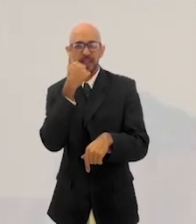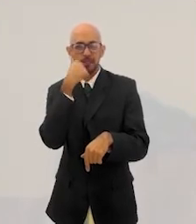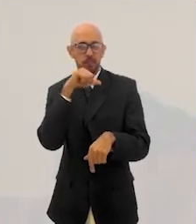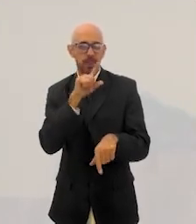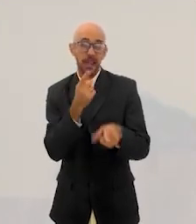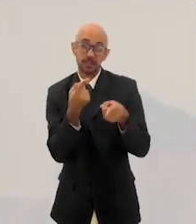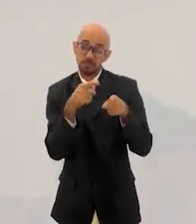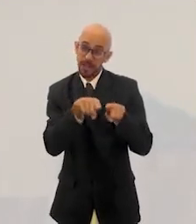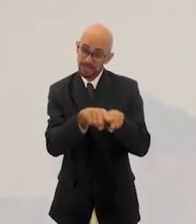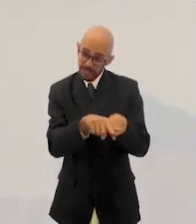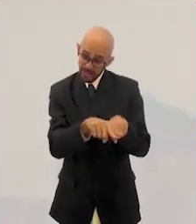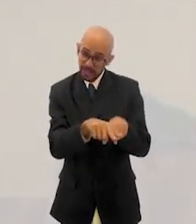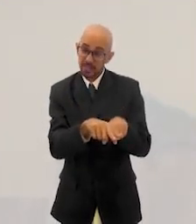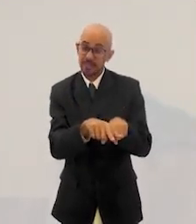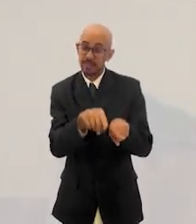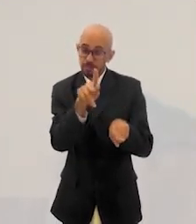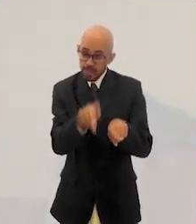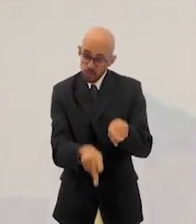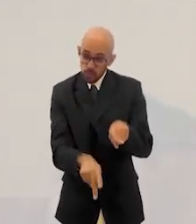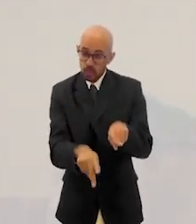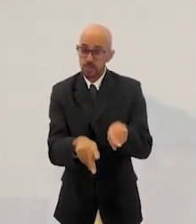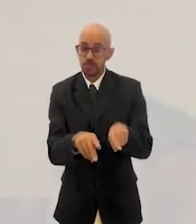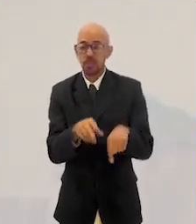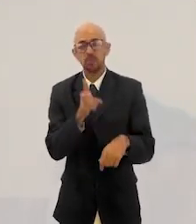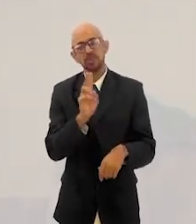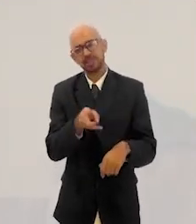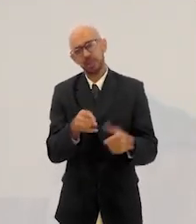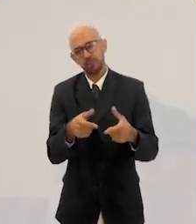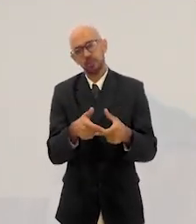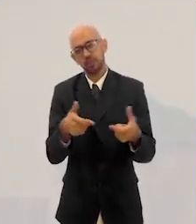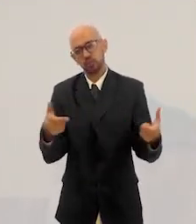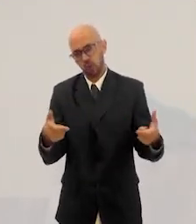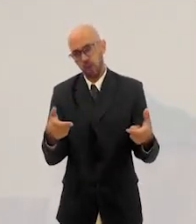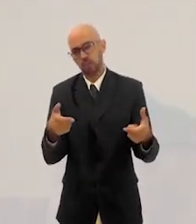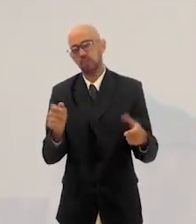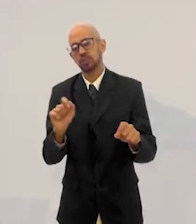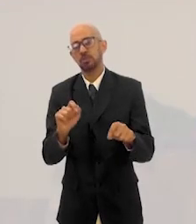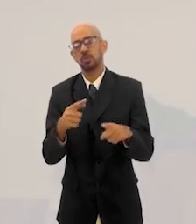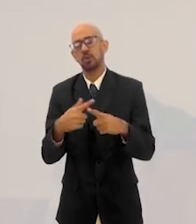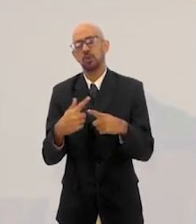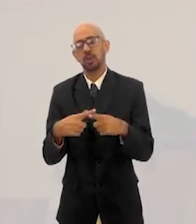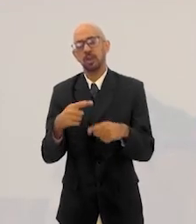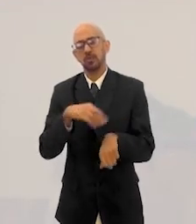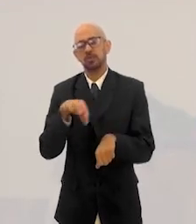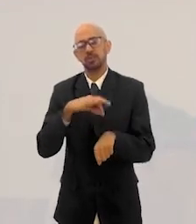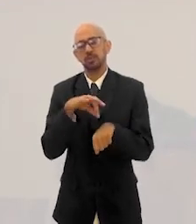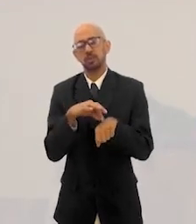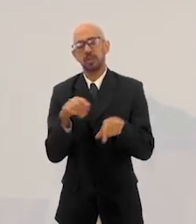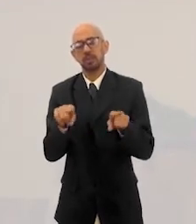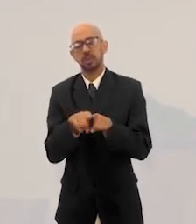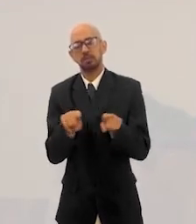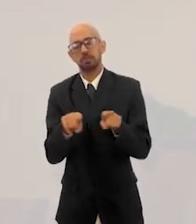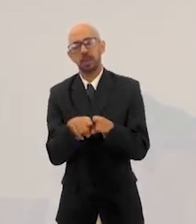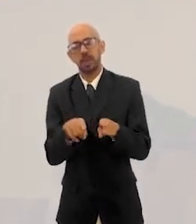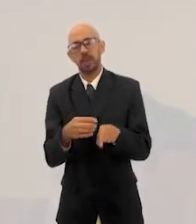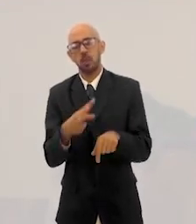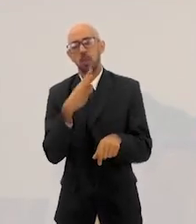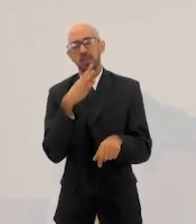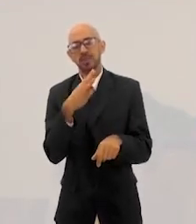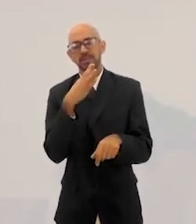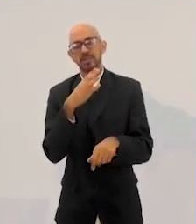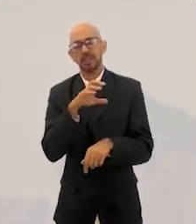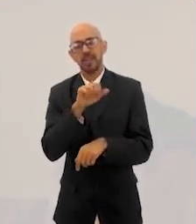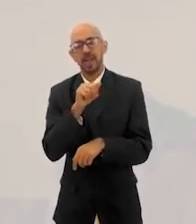parceiras e conhecer pessoas. Sempre dei muita sorte no Espírito Santo, também não foi diferente. Conheci lá os capixabas